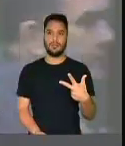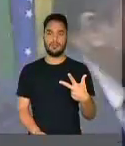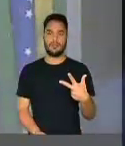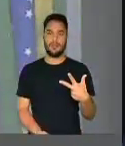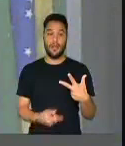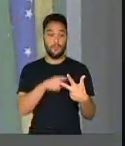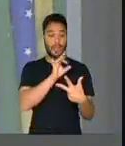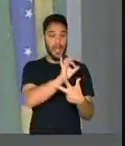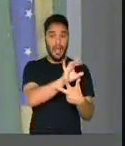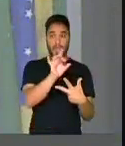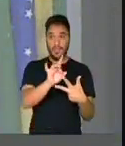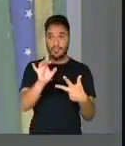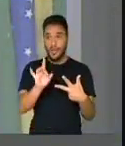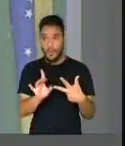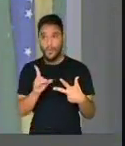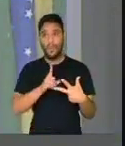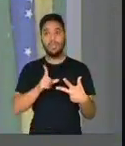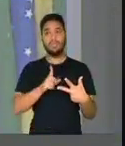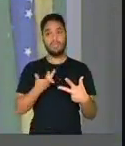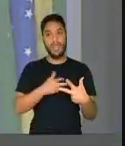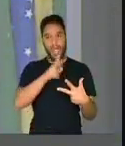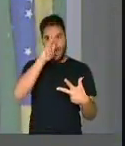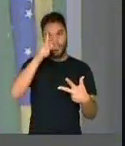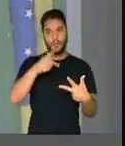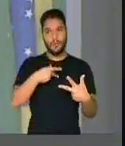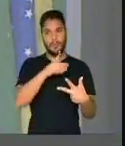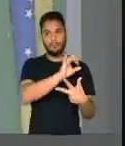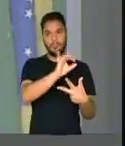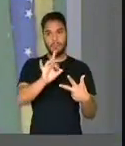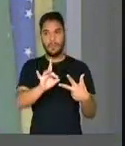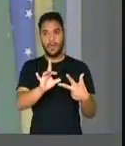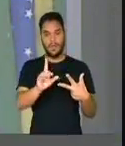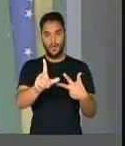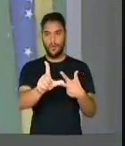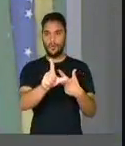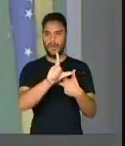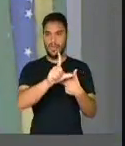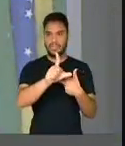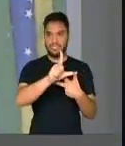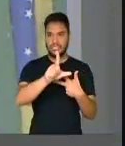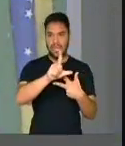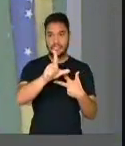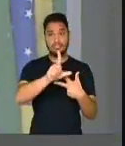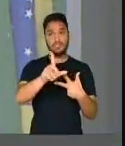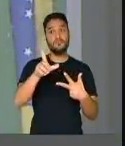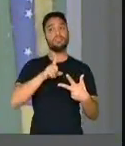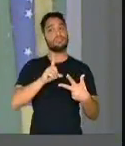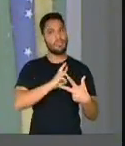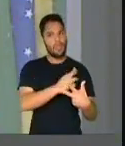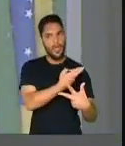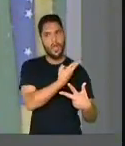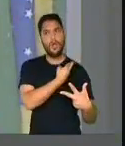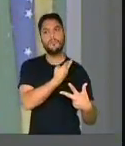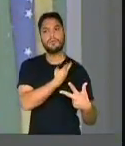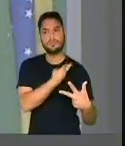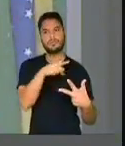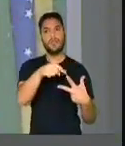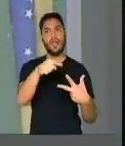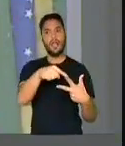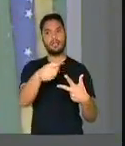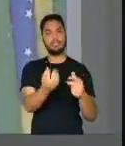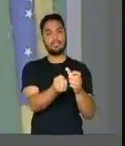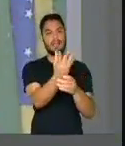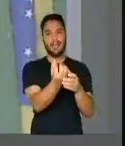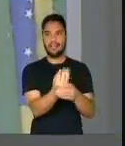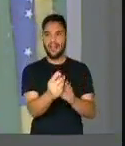eles. O poder legislativo não pode abrir mão da sua tarefa primordial de